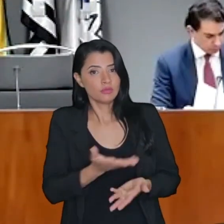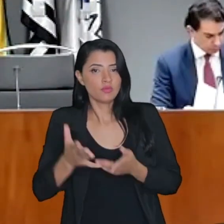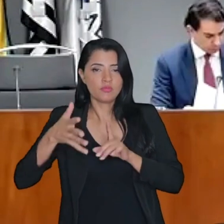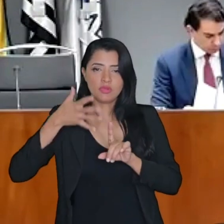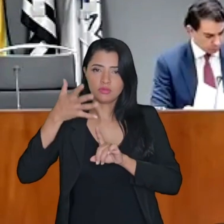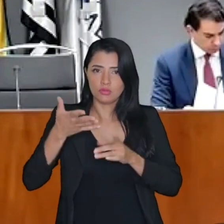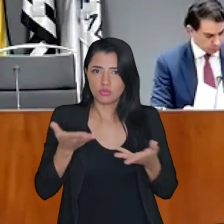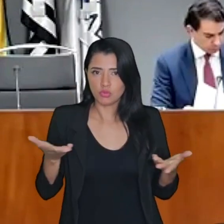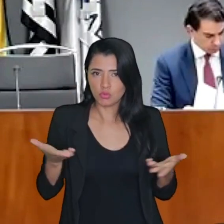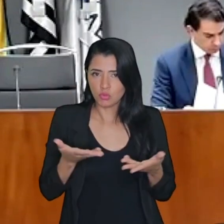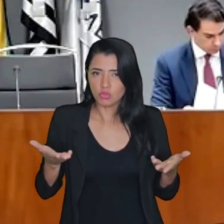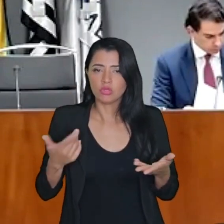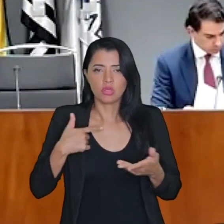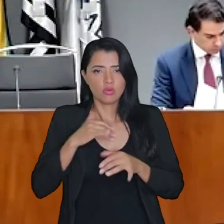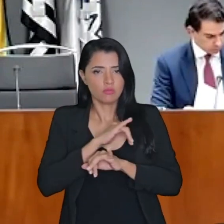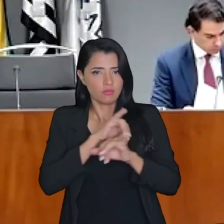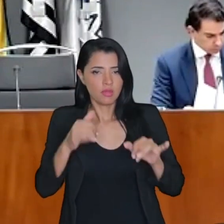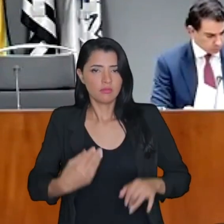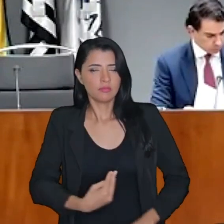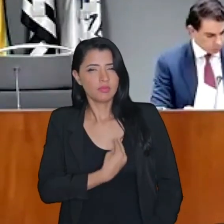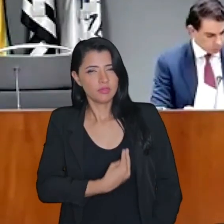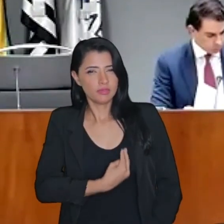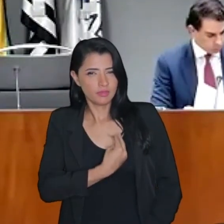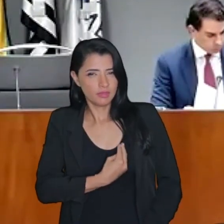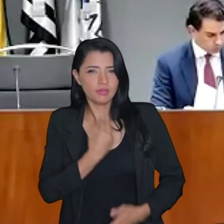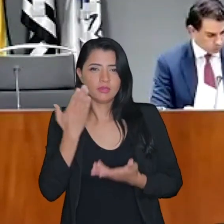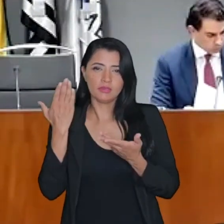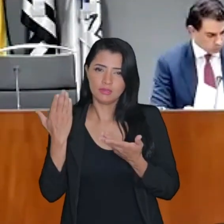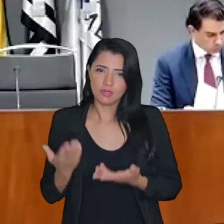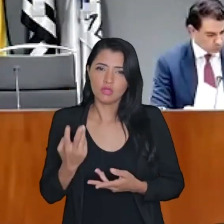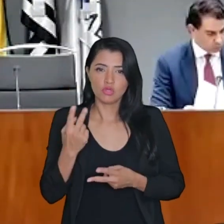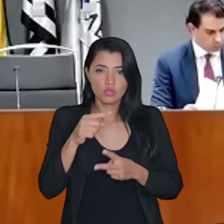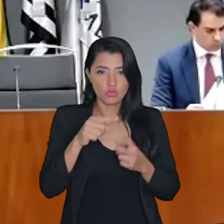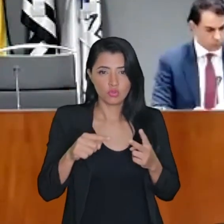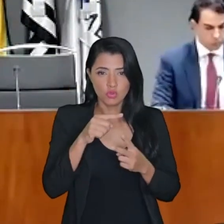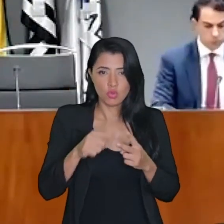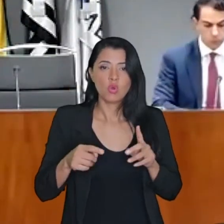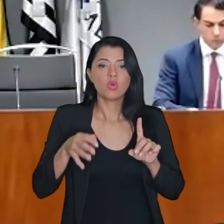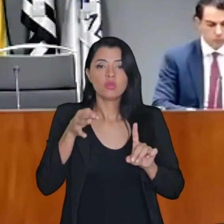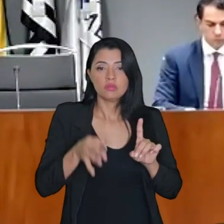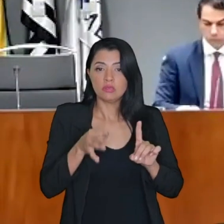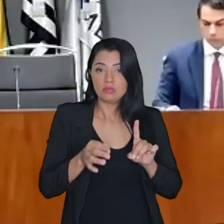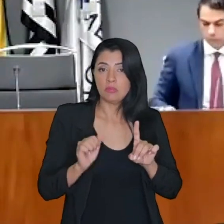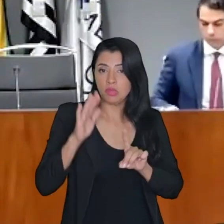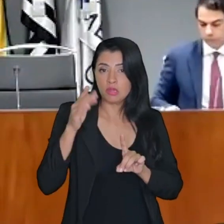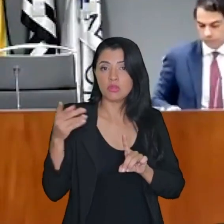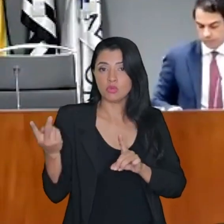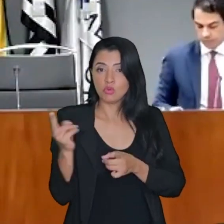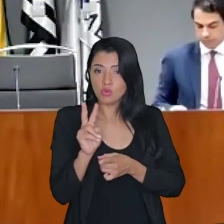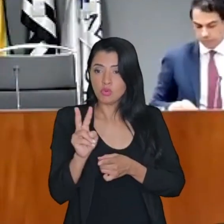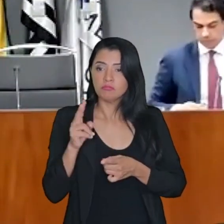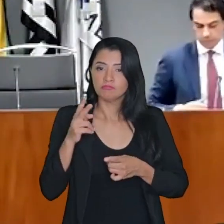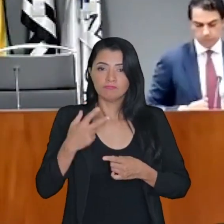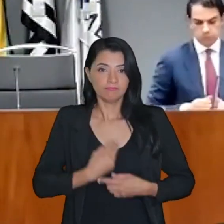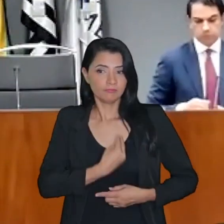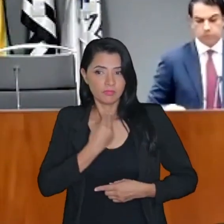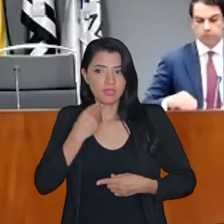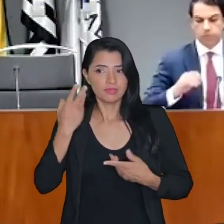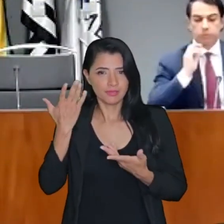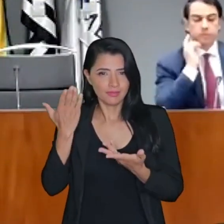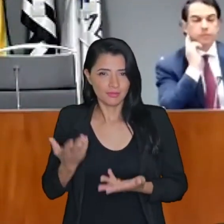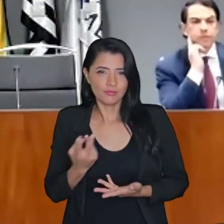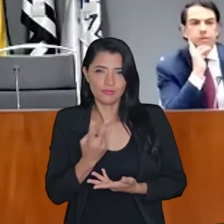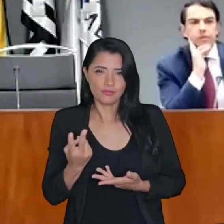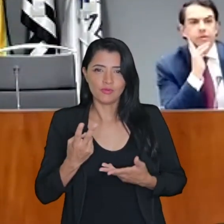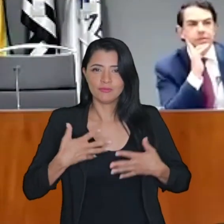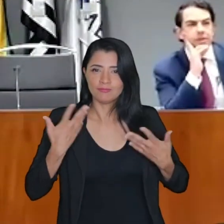hoje, eu gostaria de registrar a ilustre presença de dois desembargadores que muito nos alega com a sua presença, que é o Dr.